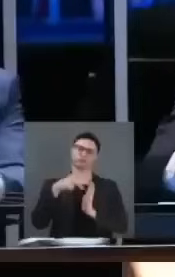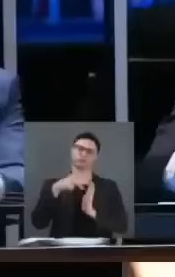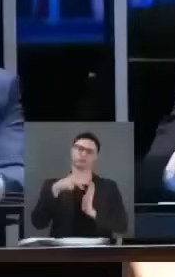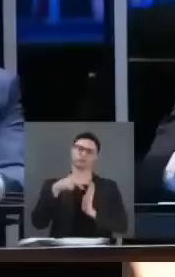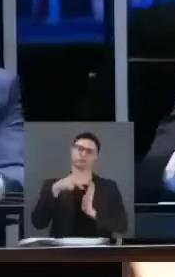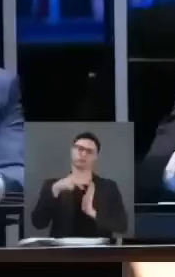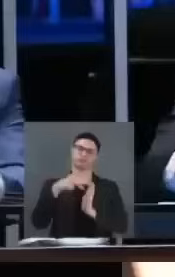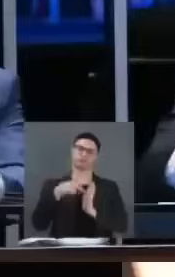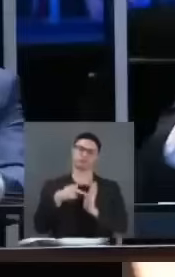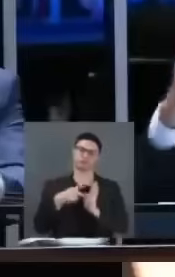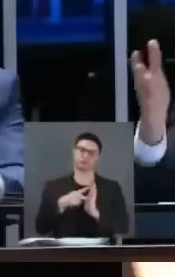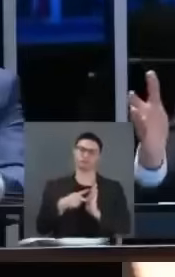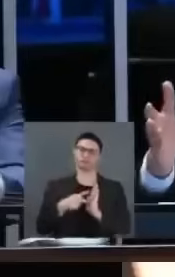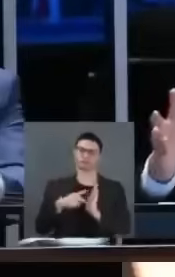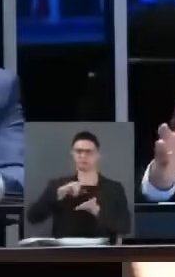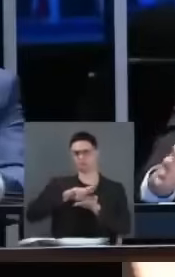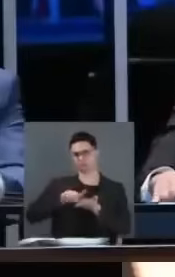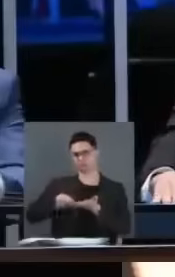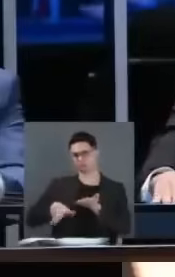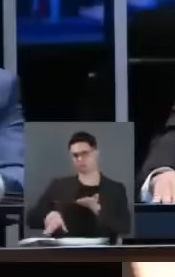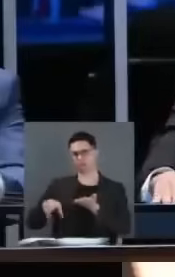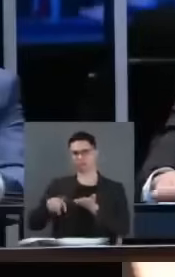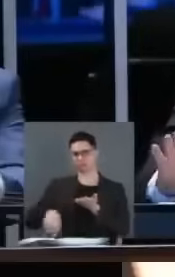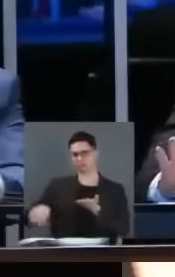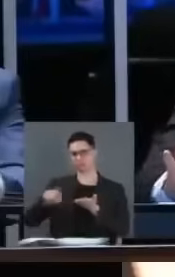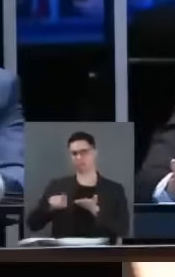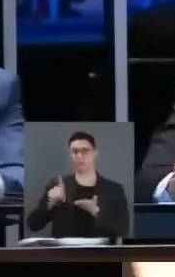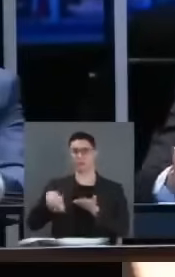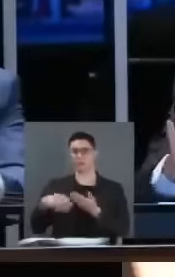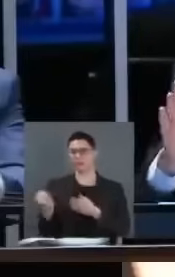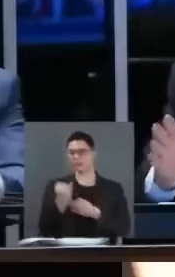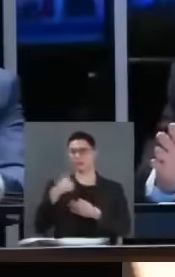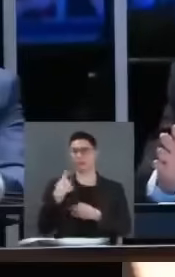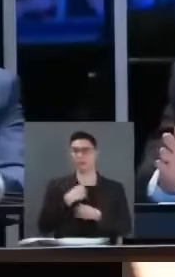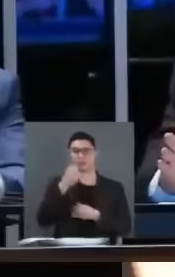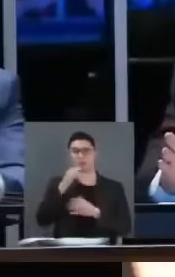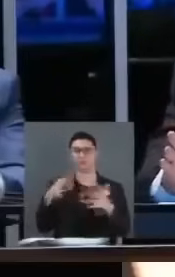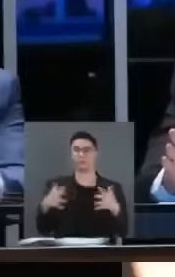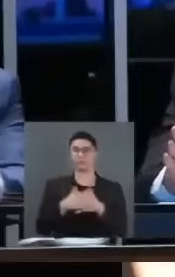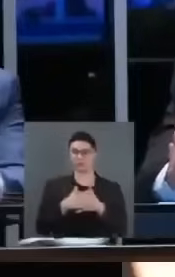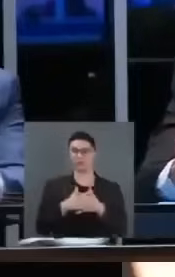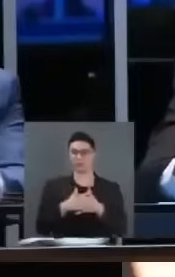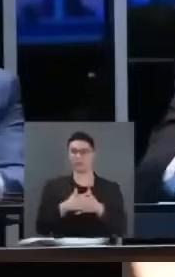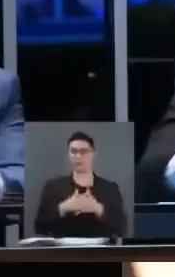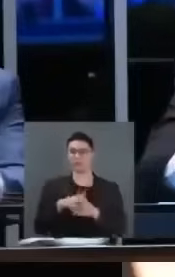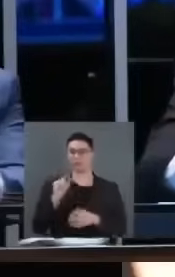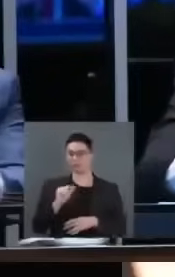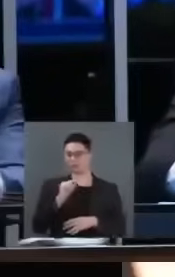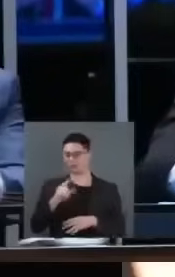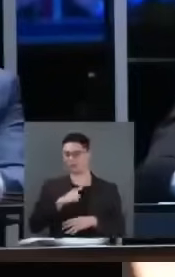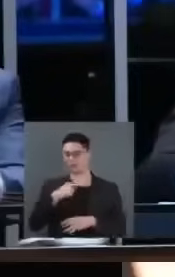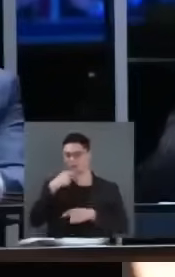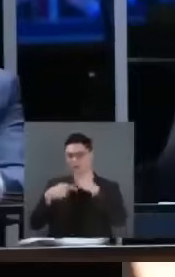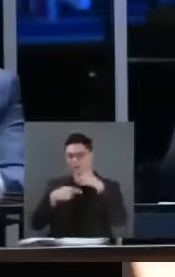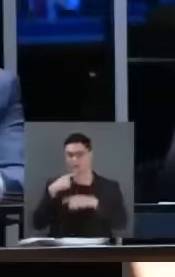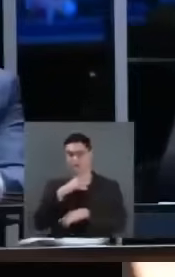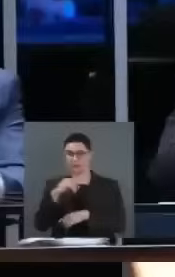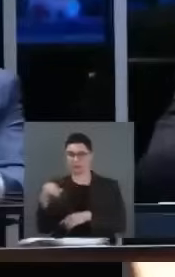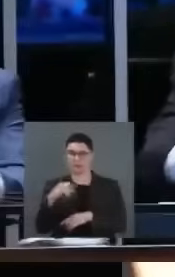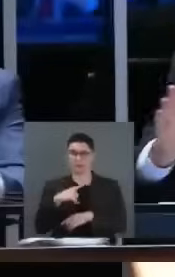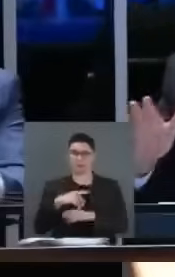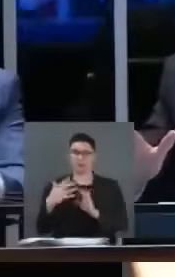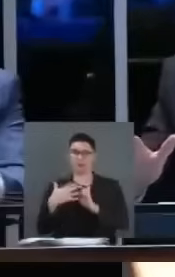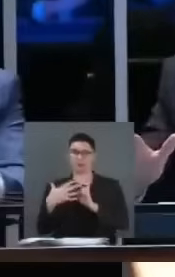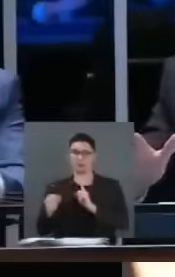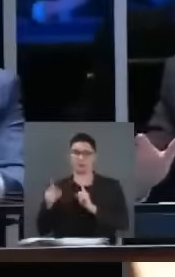pautar, acabou, não tem essa de discutir. Essas manifestações, inclusive, é muito importante não confundi-las entre uma dúvida sobre se aborto deve ser